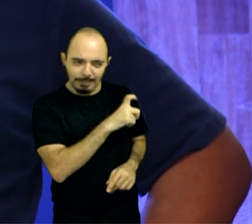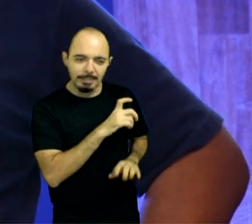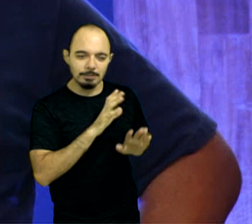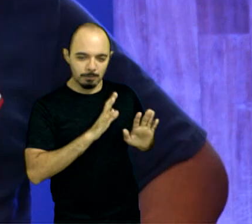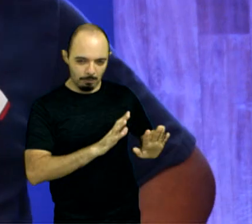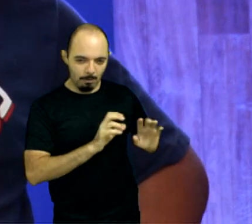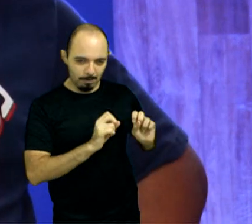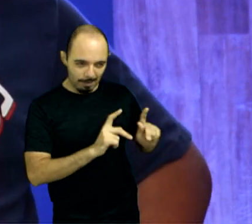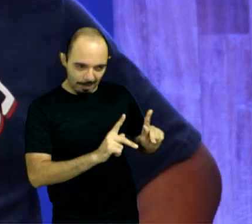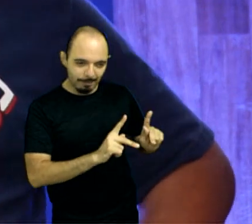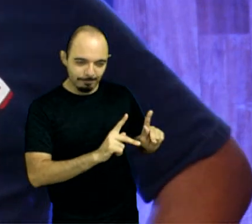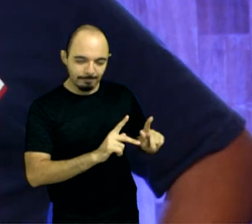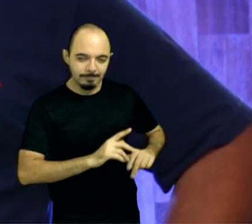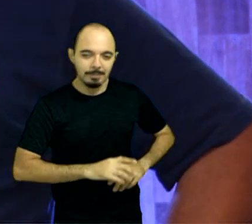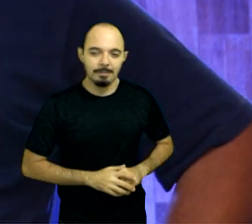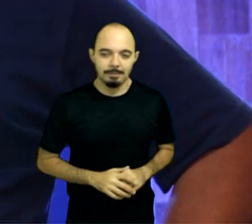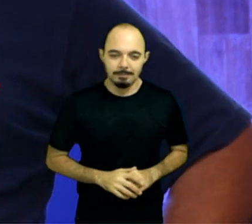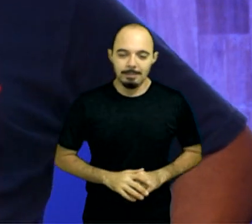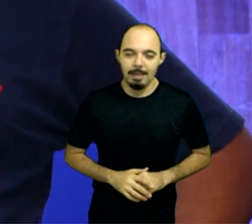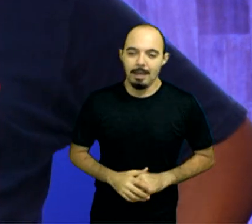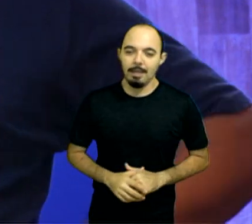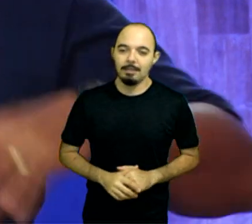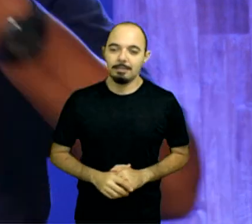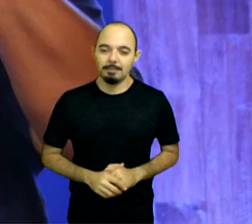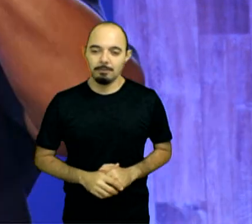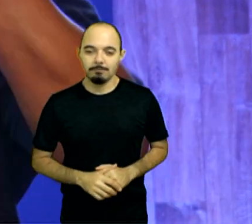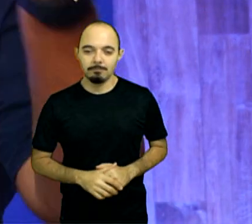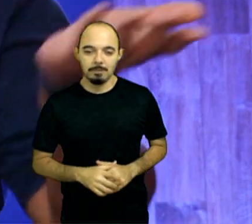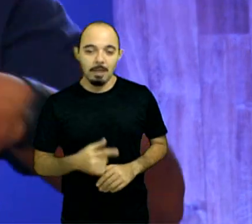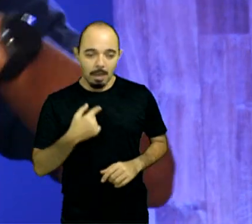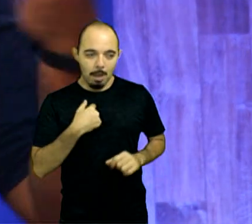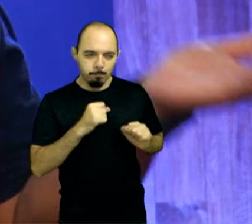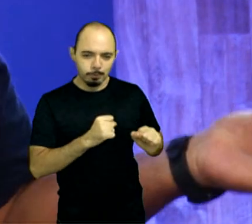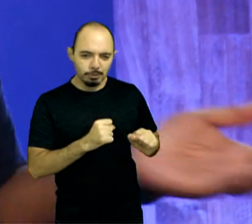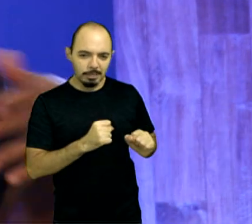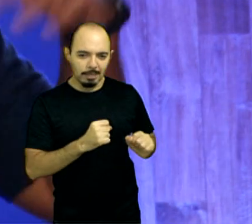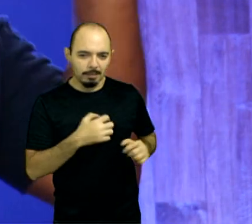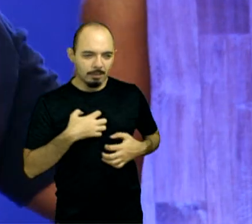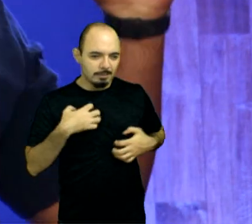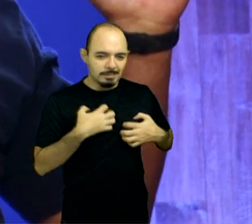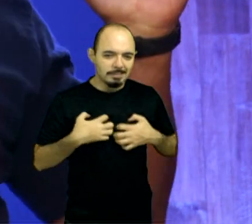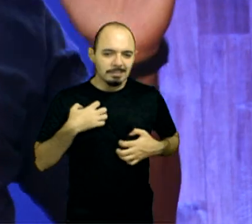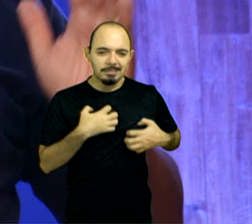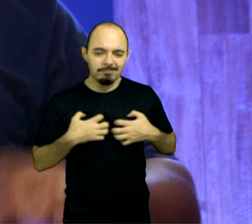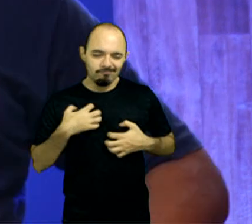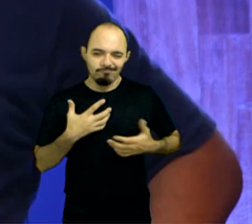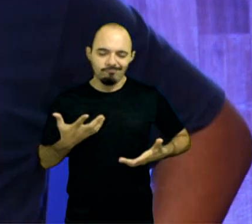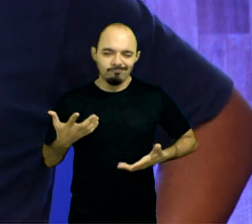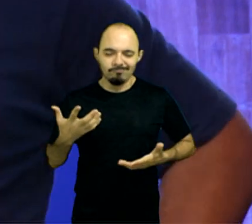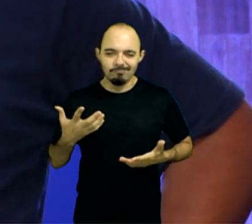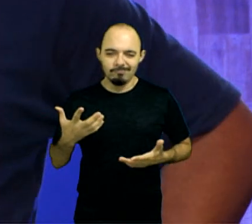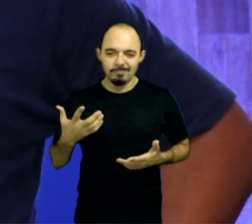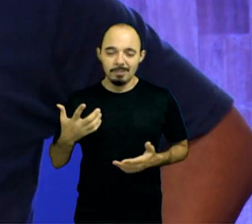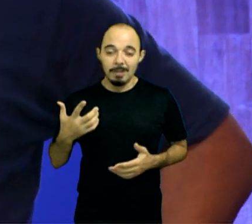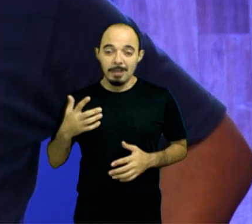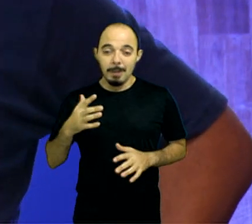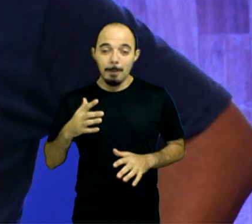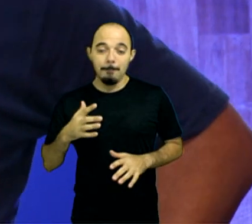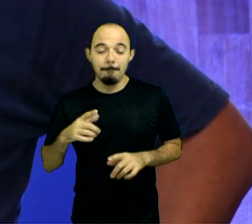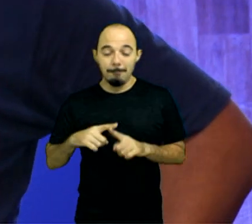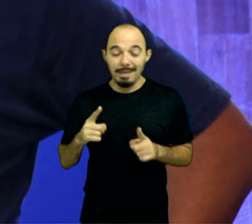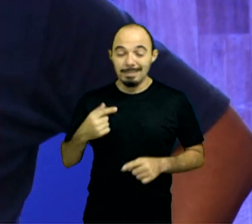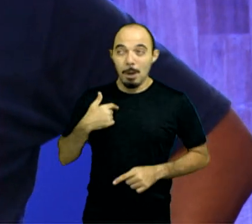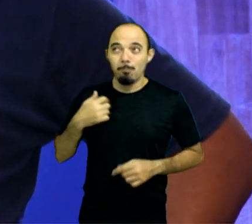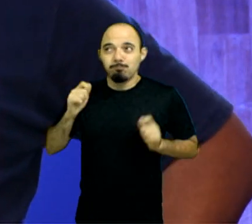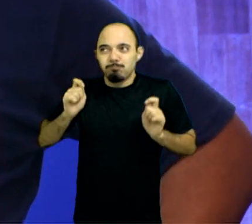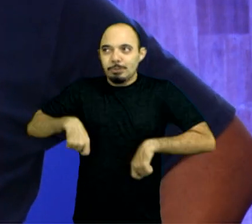ficar desesperado, podia escolher pedir para o médico me dar uma anestesia e nem ver o que ia acontecer. Novamente, escolhi a